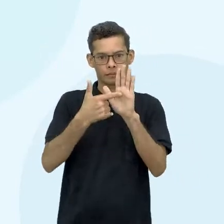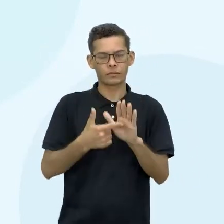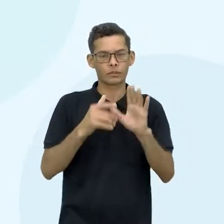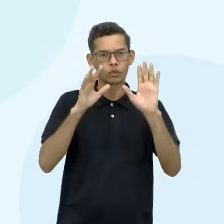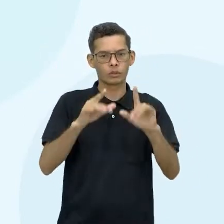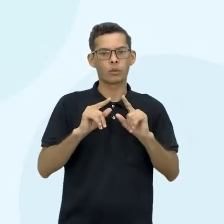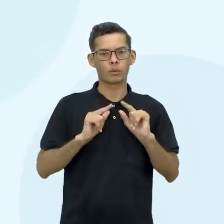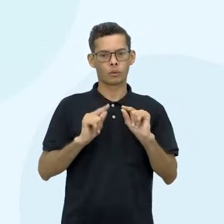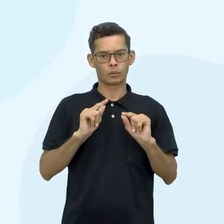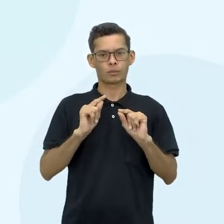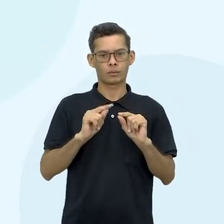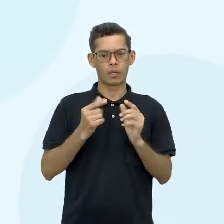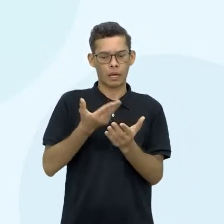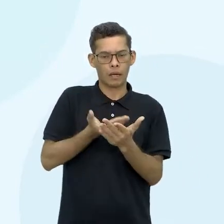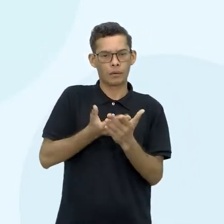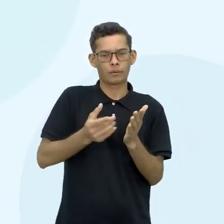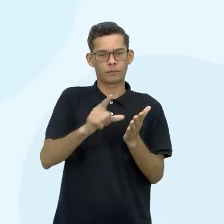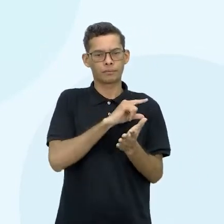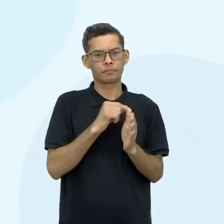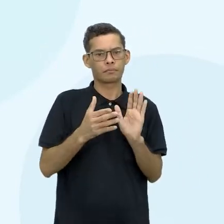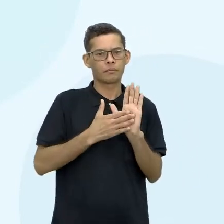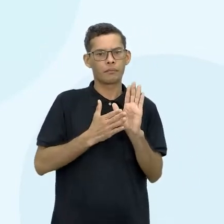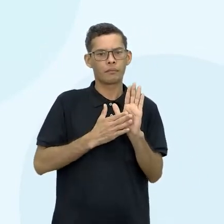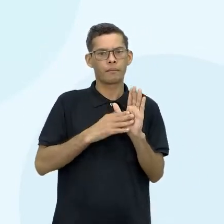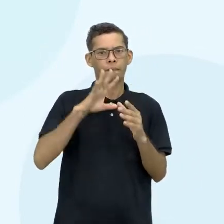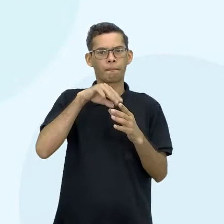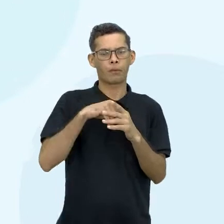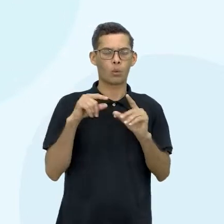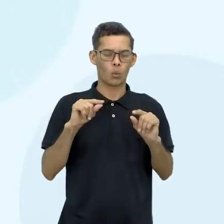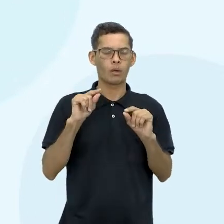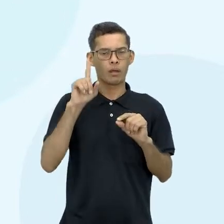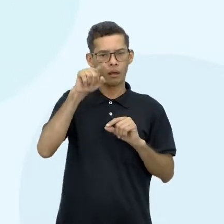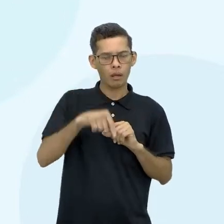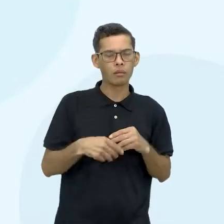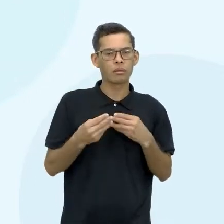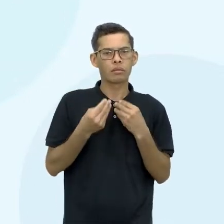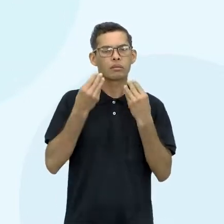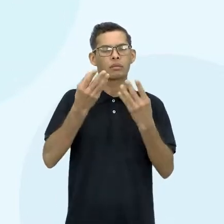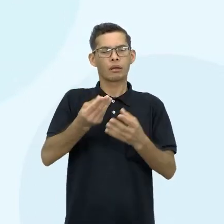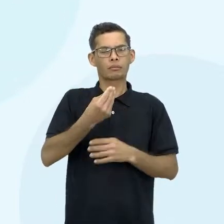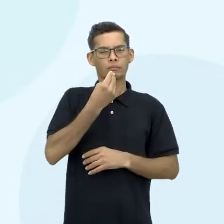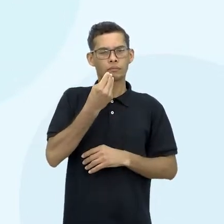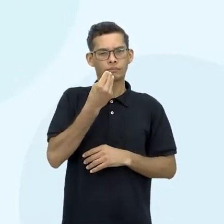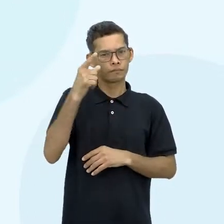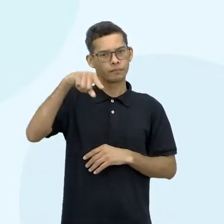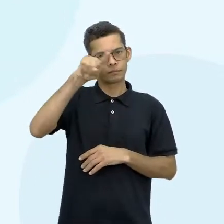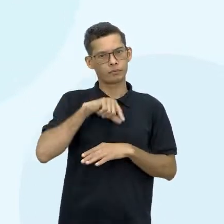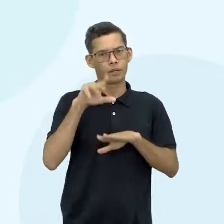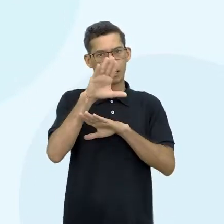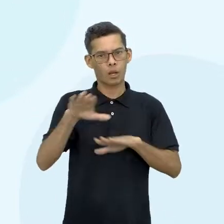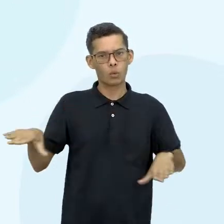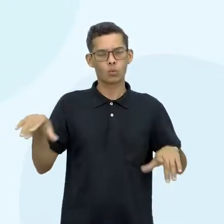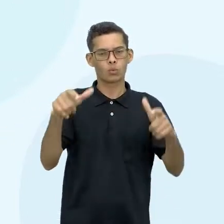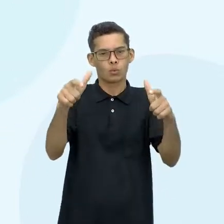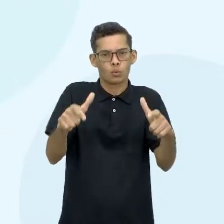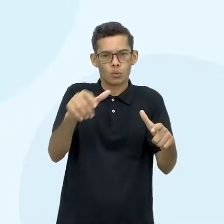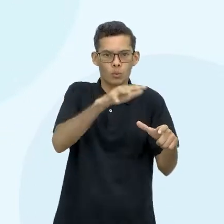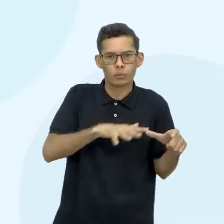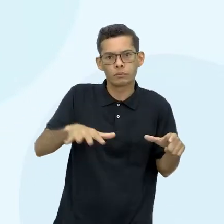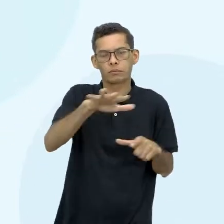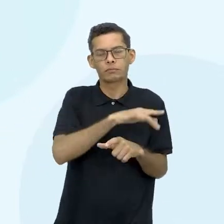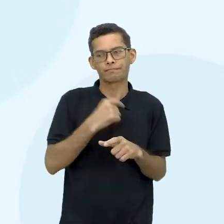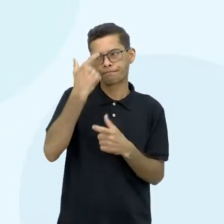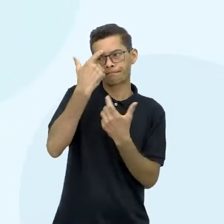aula passada. A proposta aqui é possibilitar aos estudantes um ambiente que possam ser pensadas